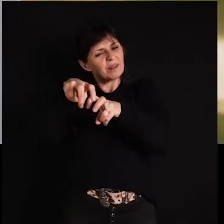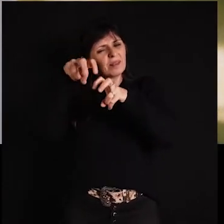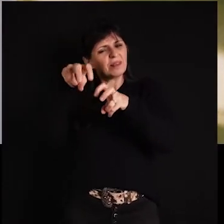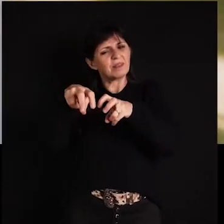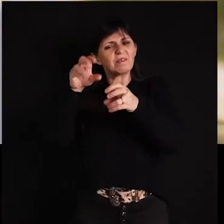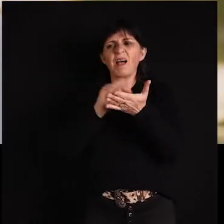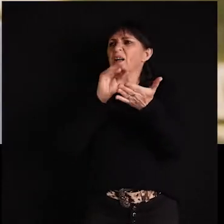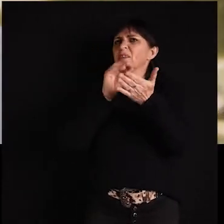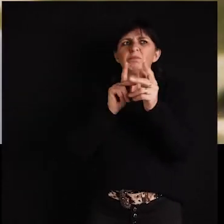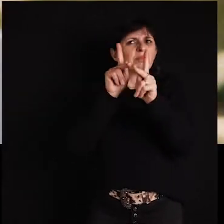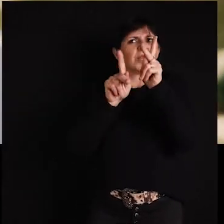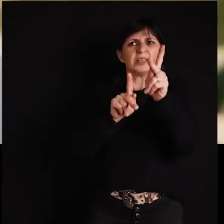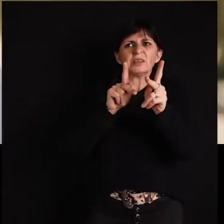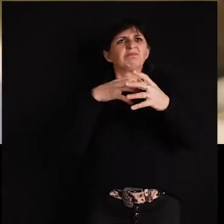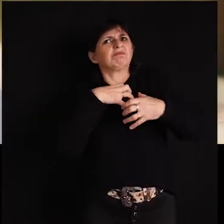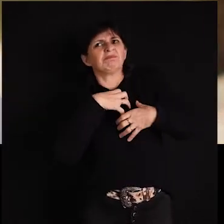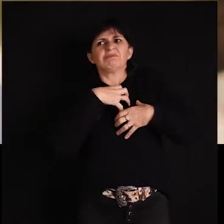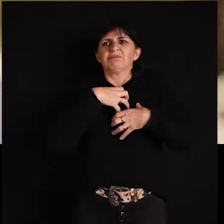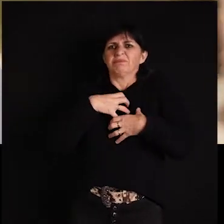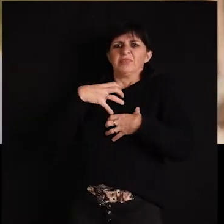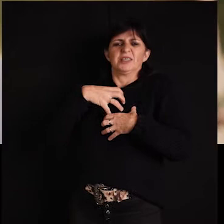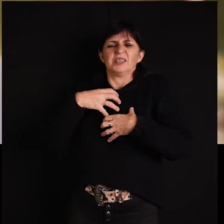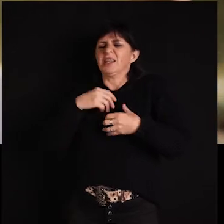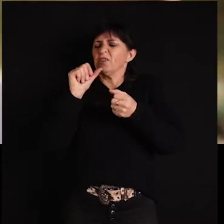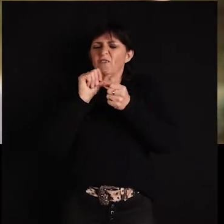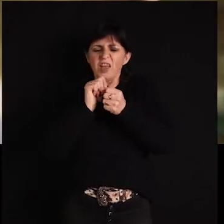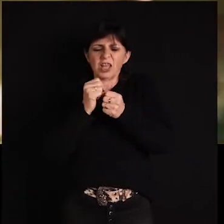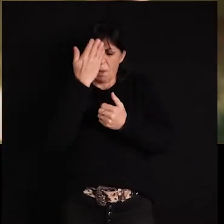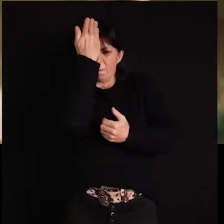Ausente fico sem jeito, me sinto feito pela